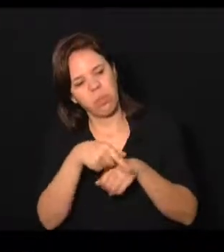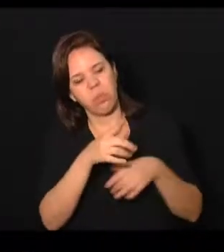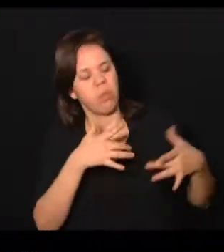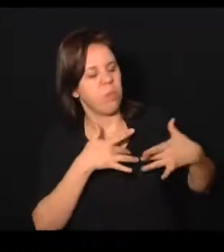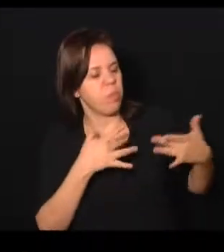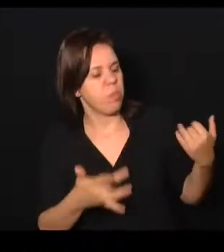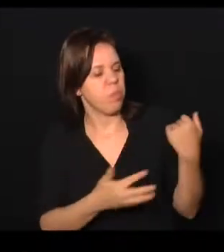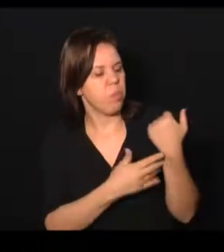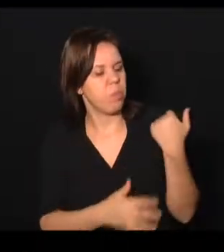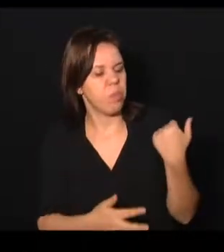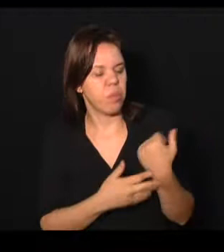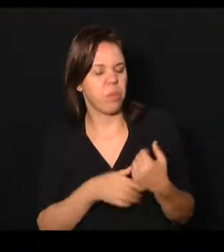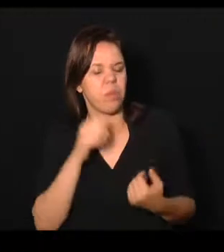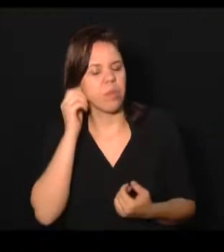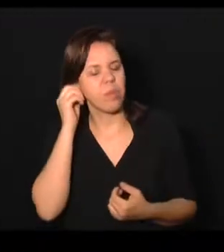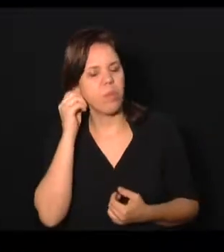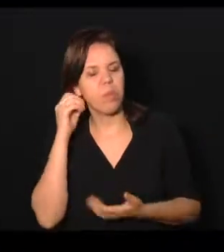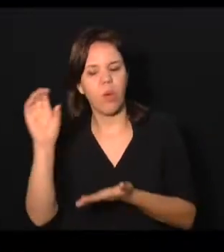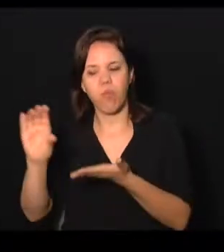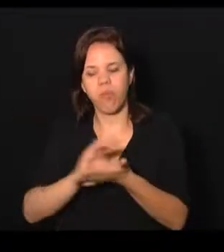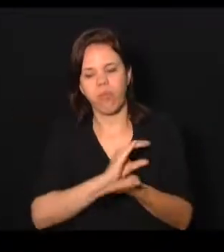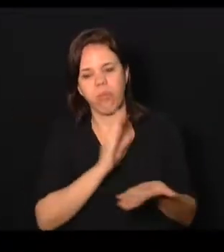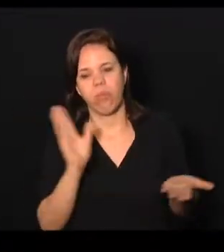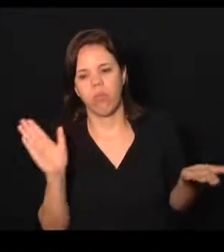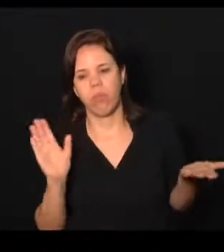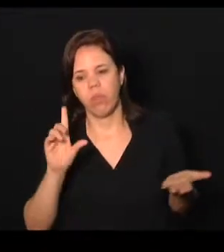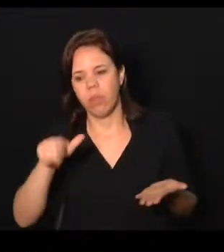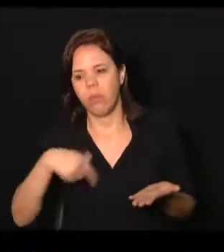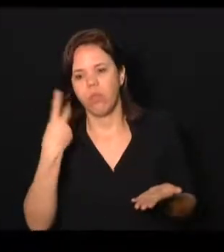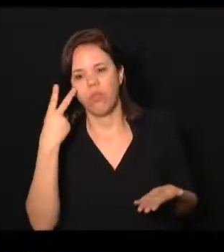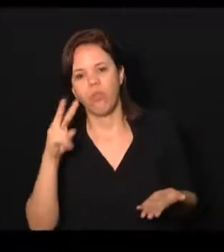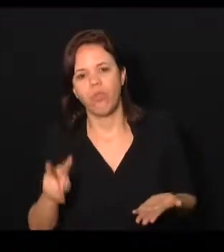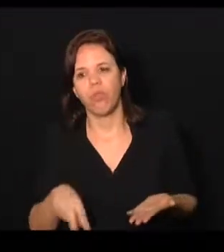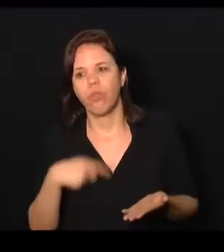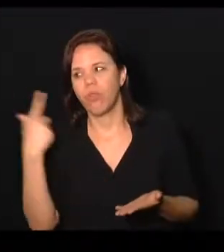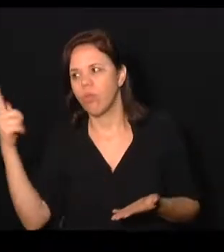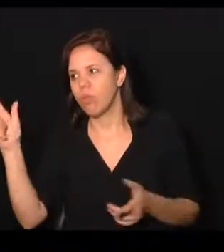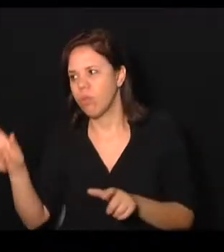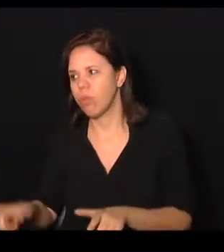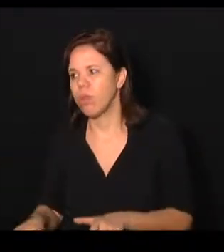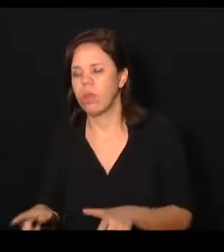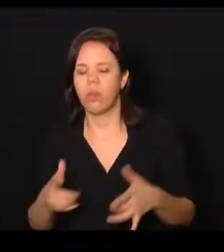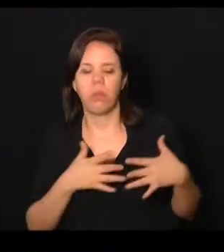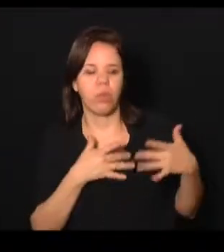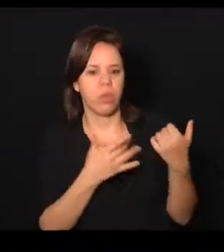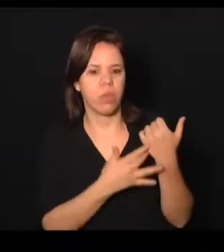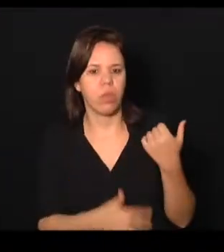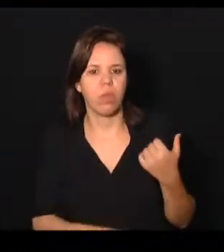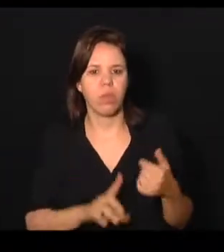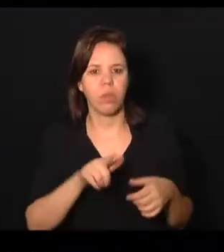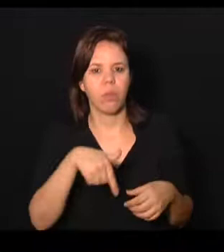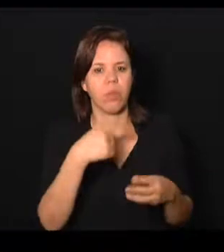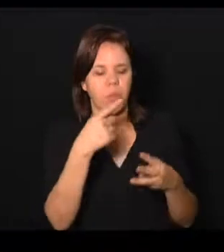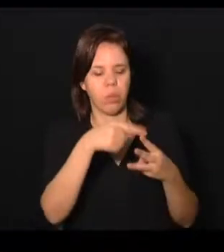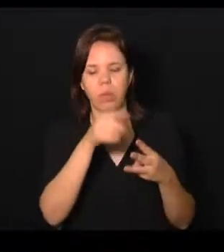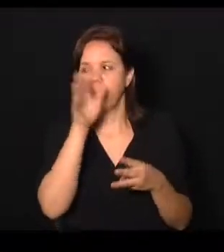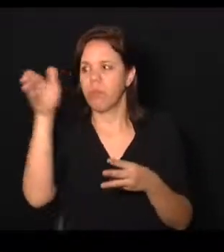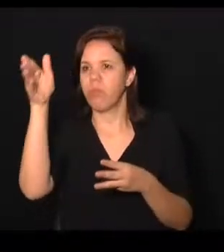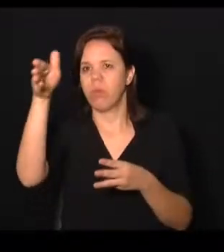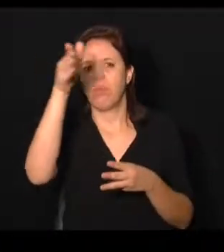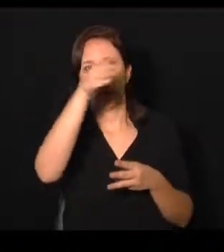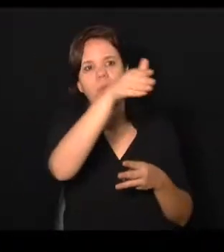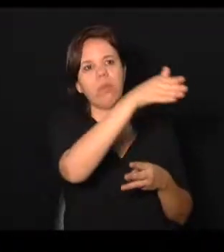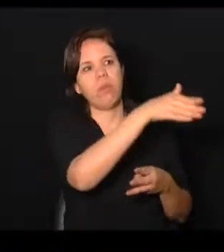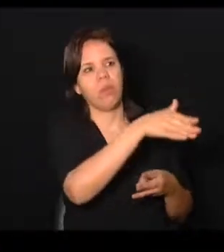A, fazerem uma doação de sangue. Aí, 2 dias depois, ia no banco de sangue B fazer outra doação. Depois, ela ia no banco de sangue C, recebia